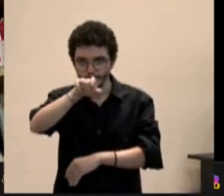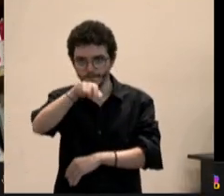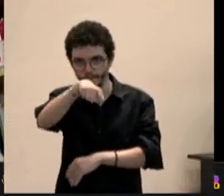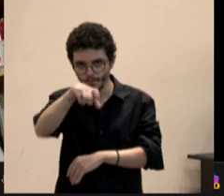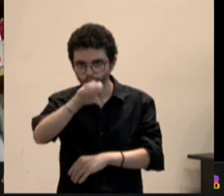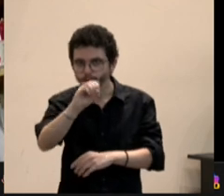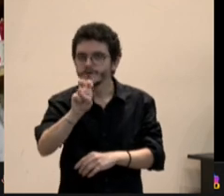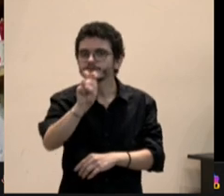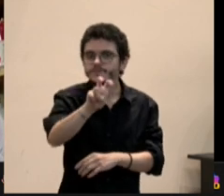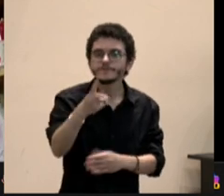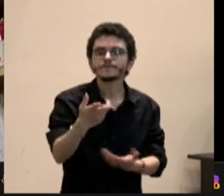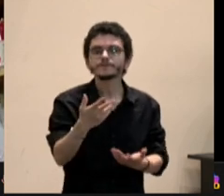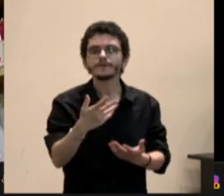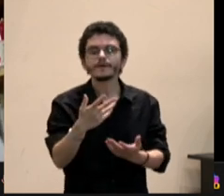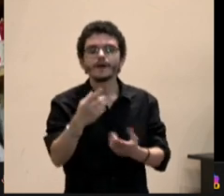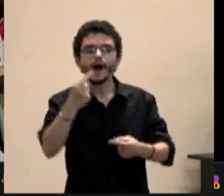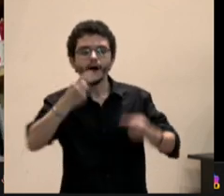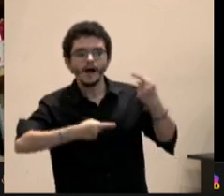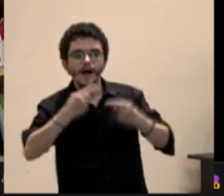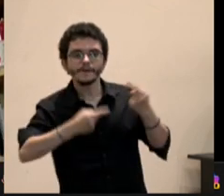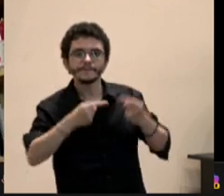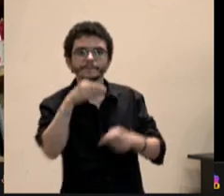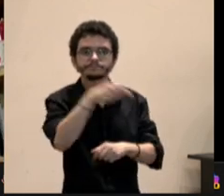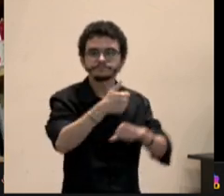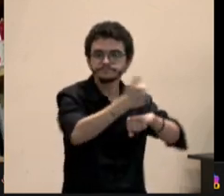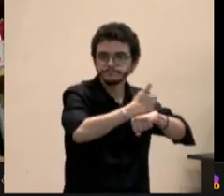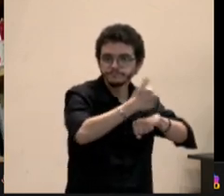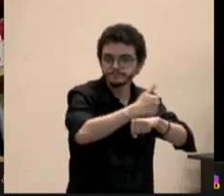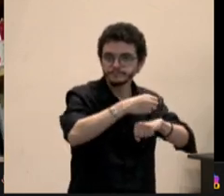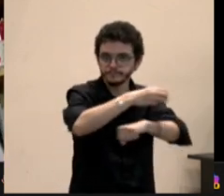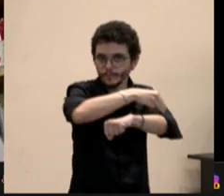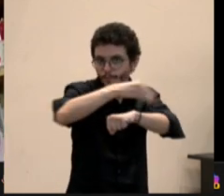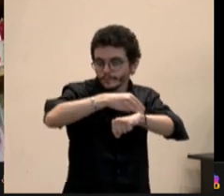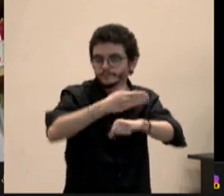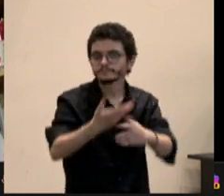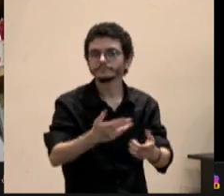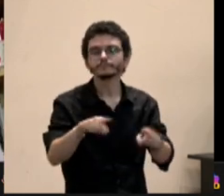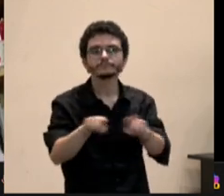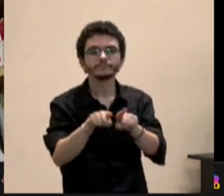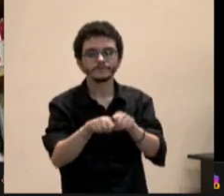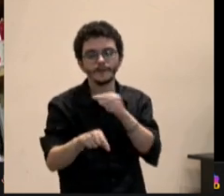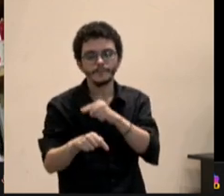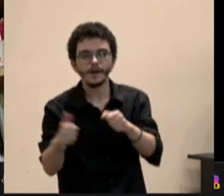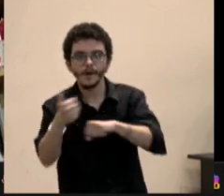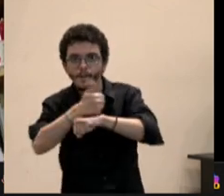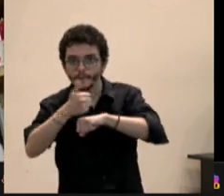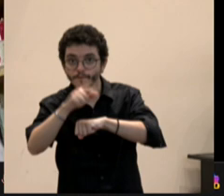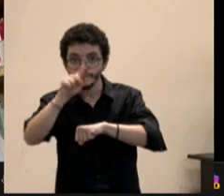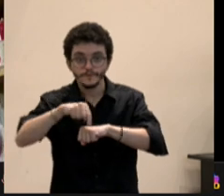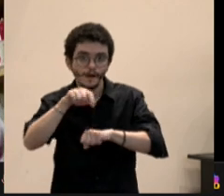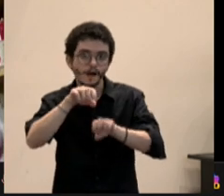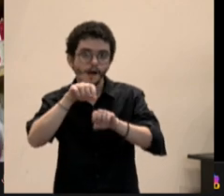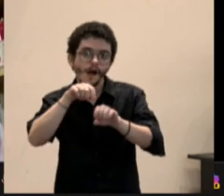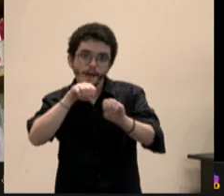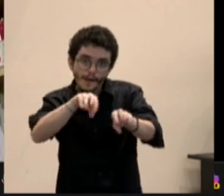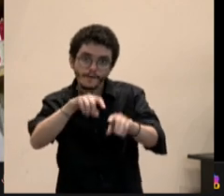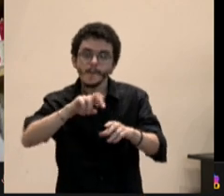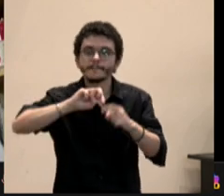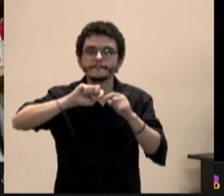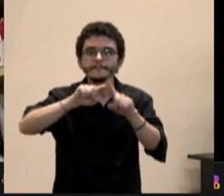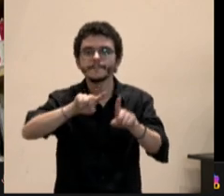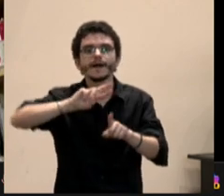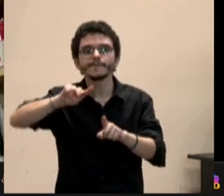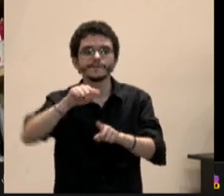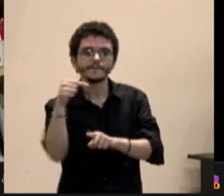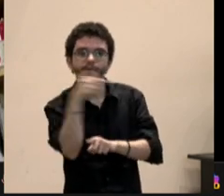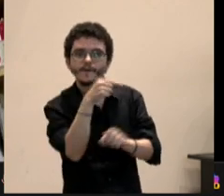2024, o debate entre os profissionais do magistério, os profissionais que são da educação, mas que não são do magistério,